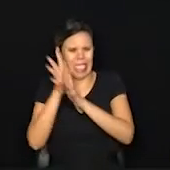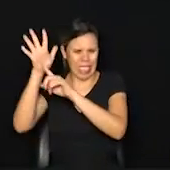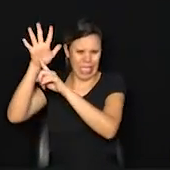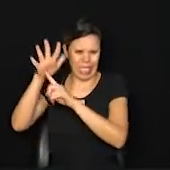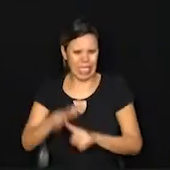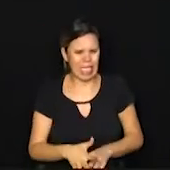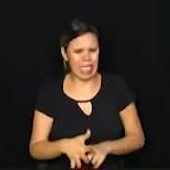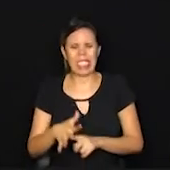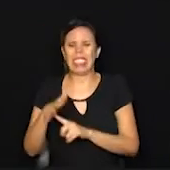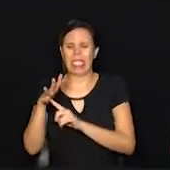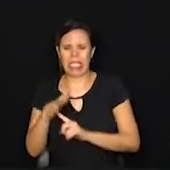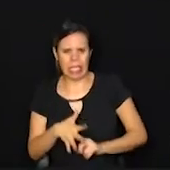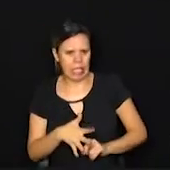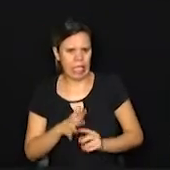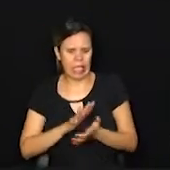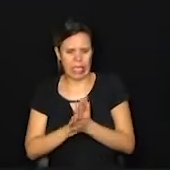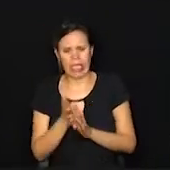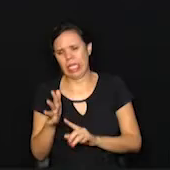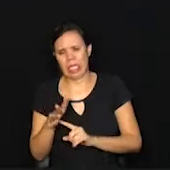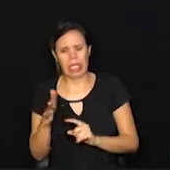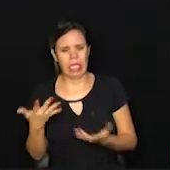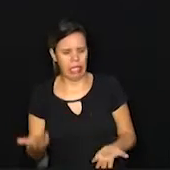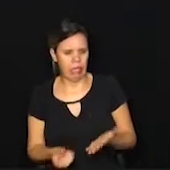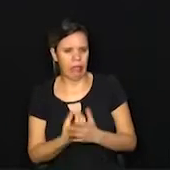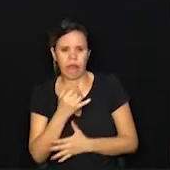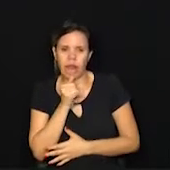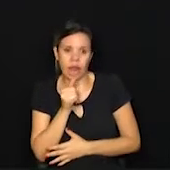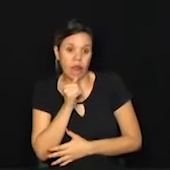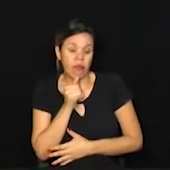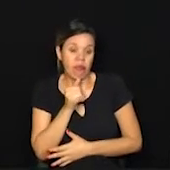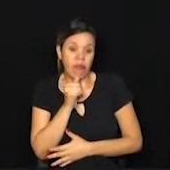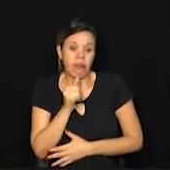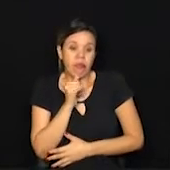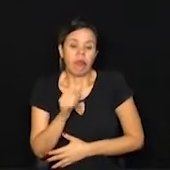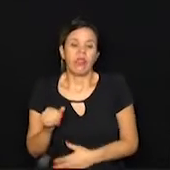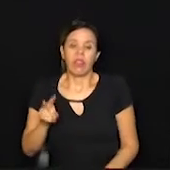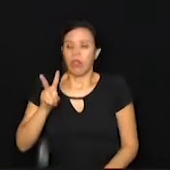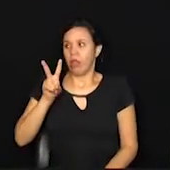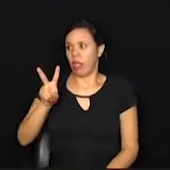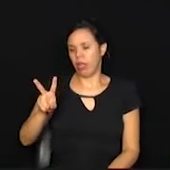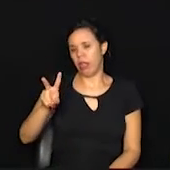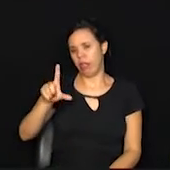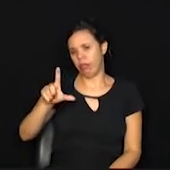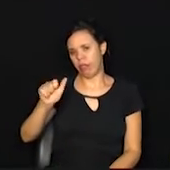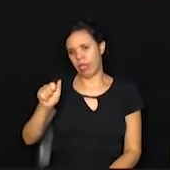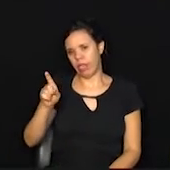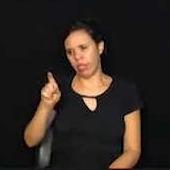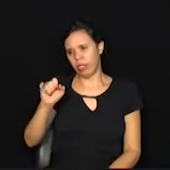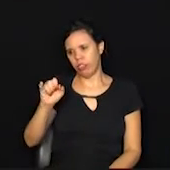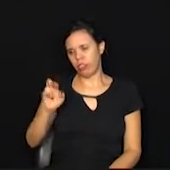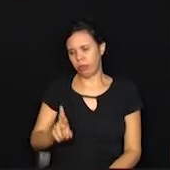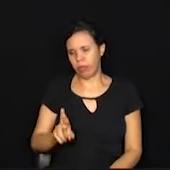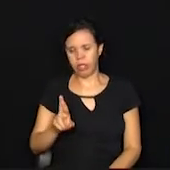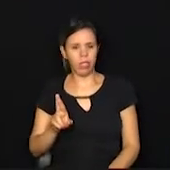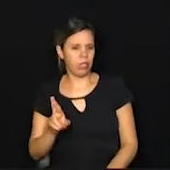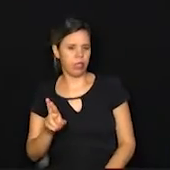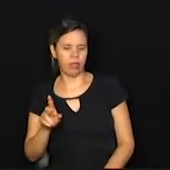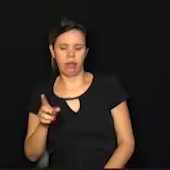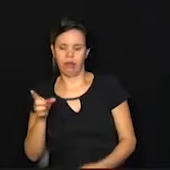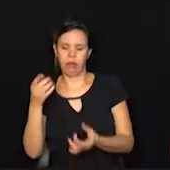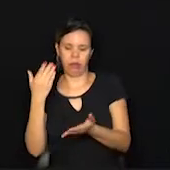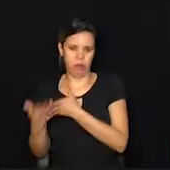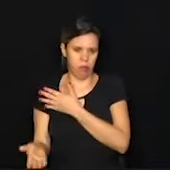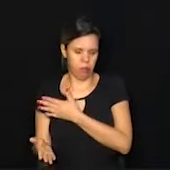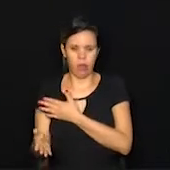é uma brutal repressão nessa repressão por exemplo é que o Vladimir Herzog cai né mas vamo lá de beleza blog